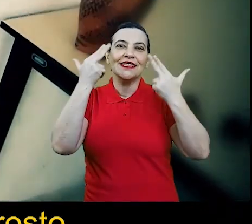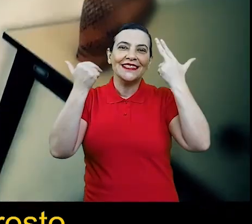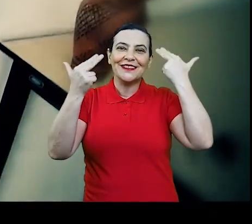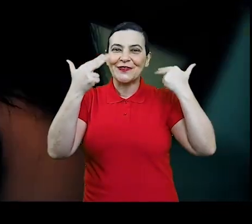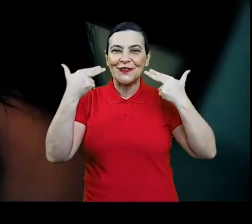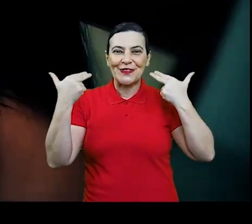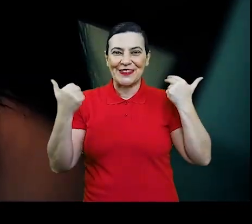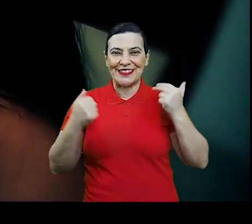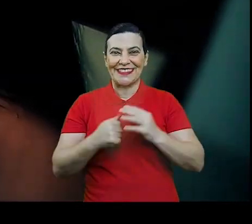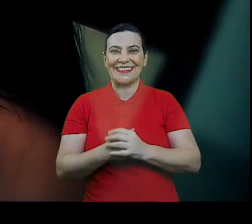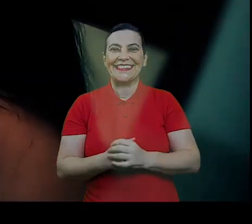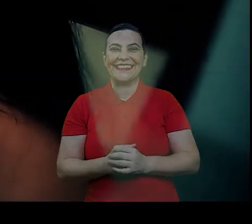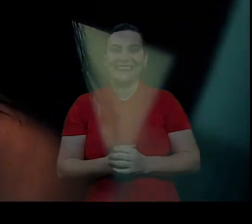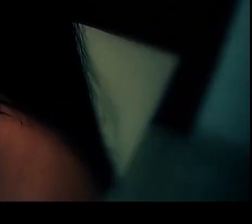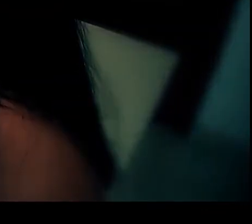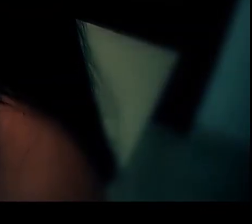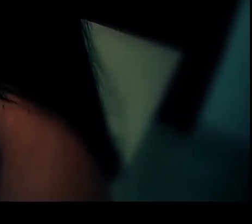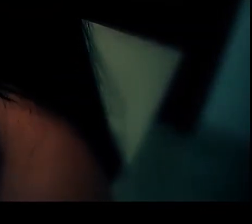para passar no rosto.